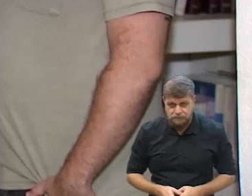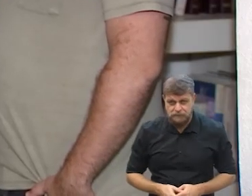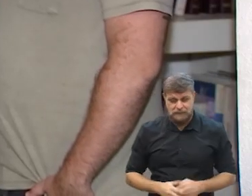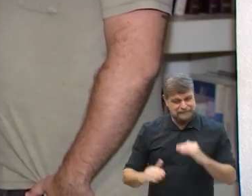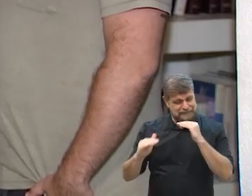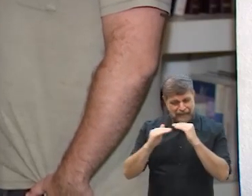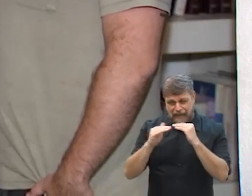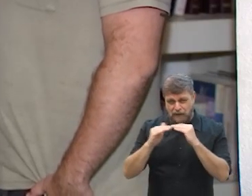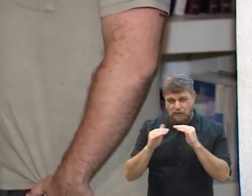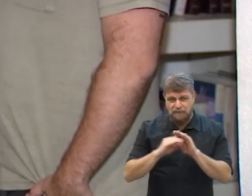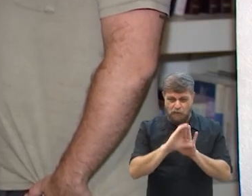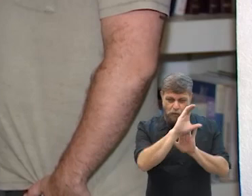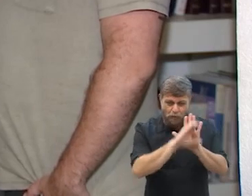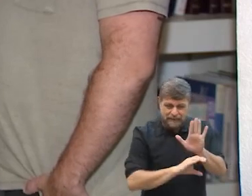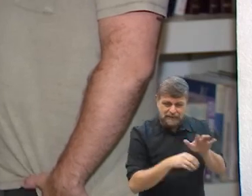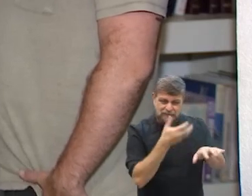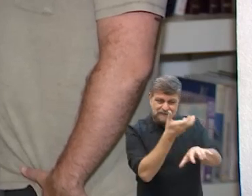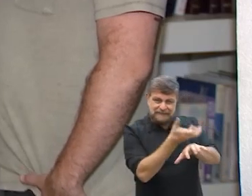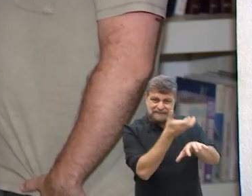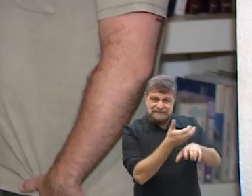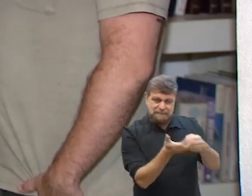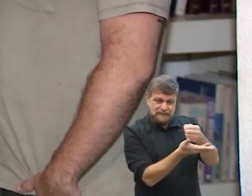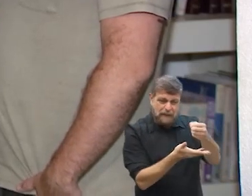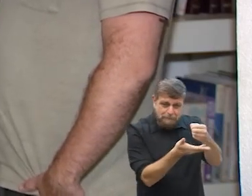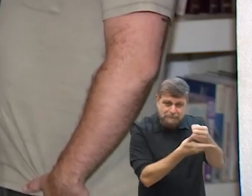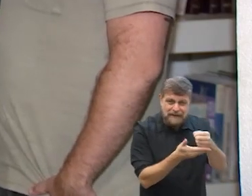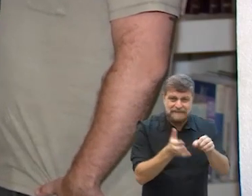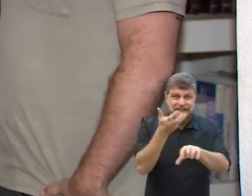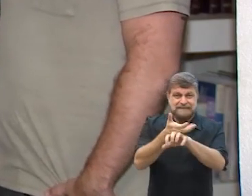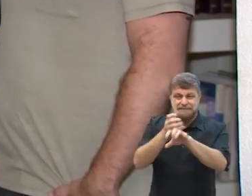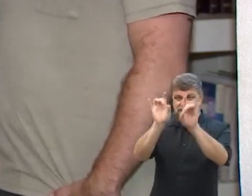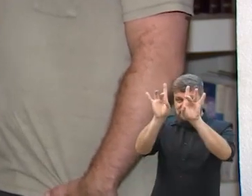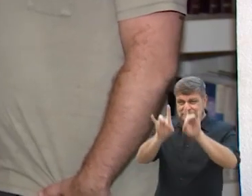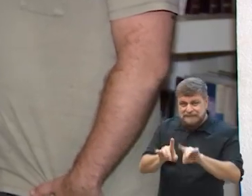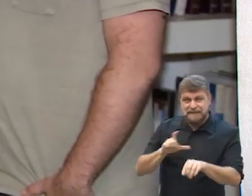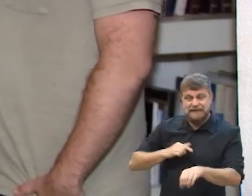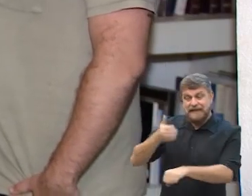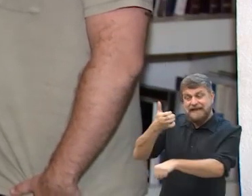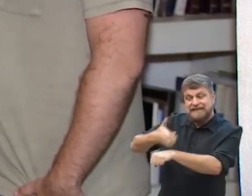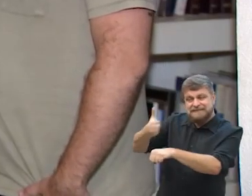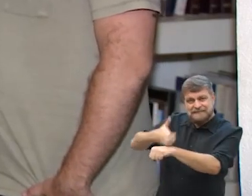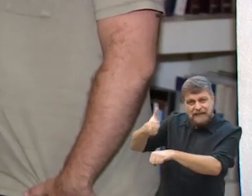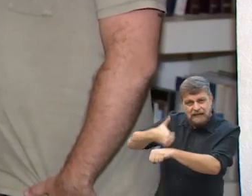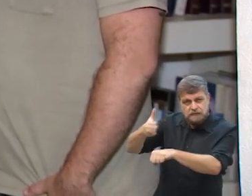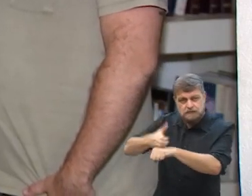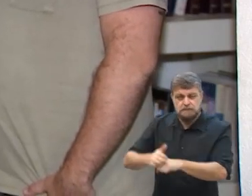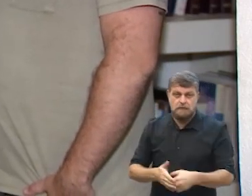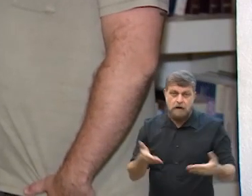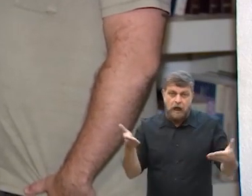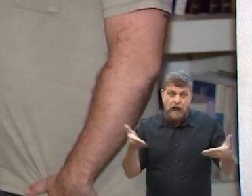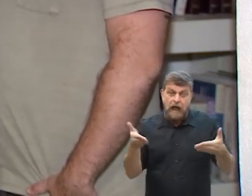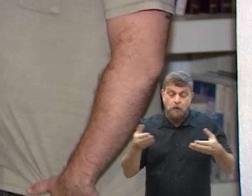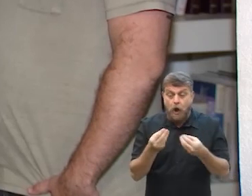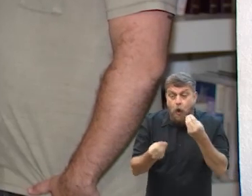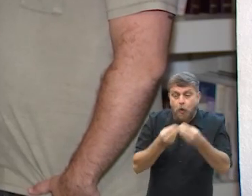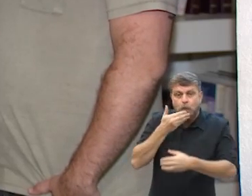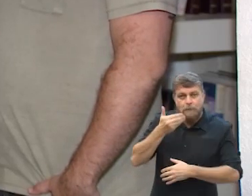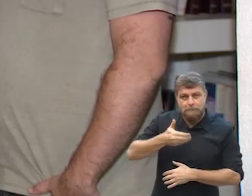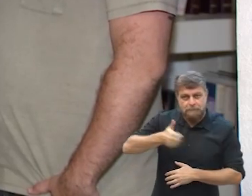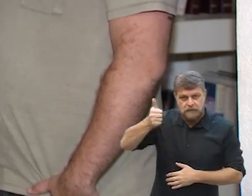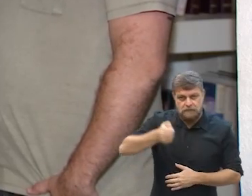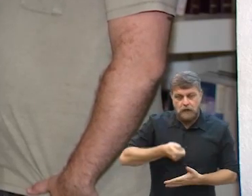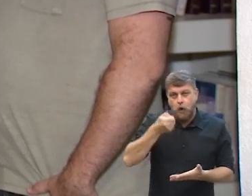mesmas matérias, tem matérias básicas, tem matérias especializadas, tem estágios. Agora, para melhorar